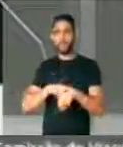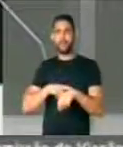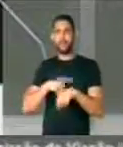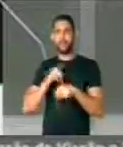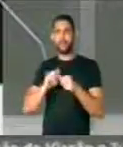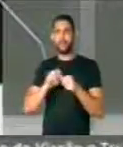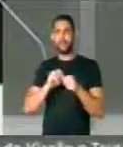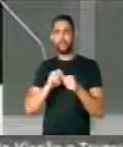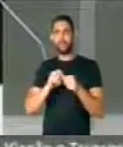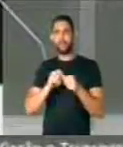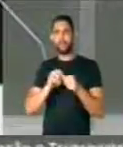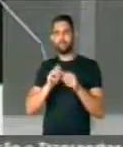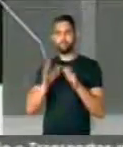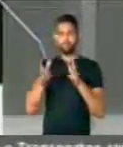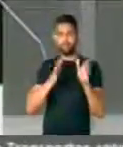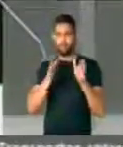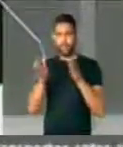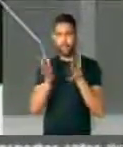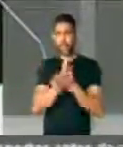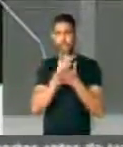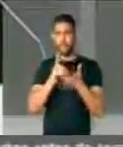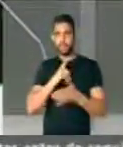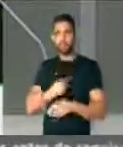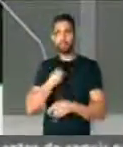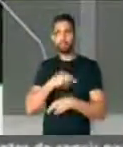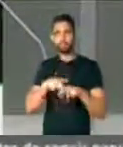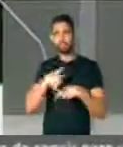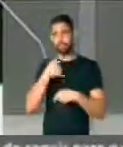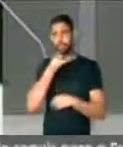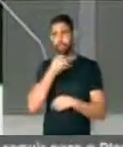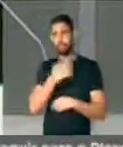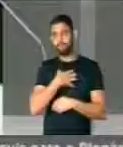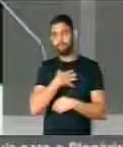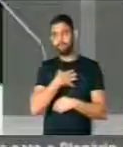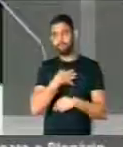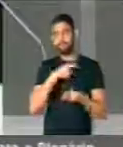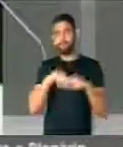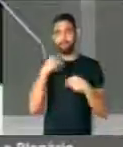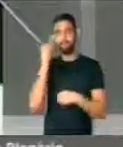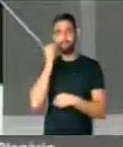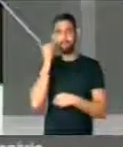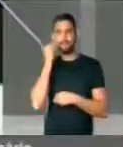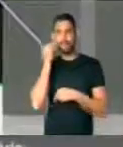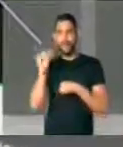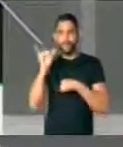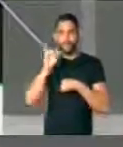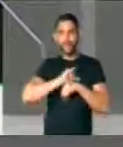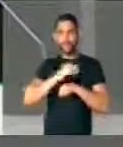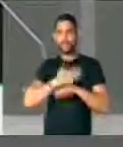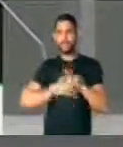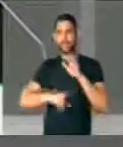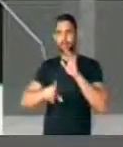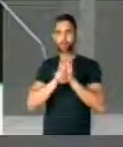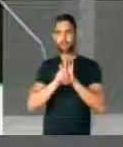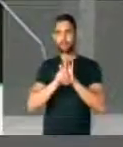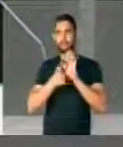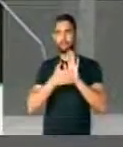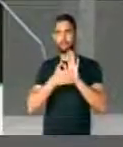de desvio de foco que nós estamos tendo, infelizmente, para tentar colocar na nossa